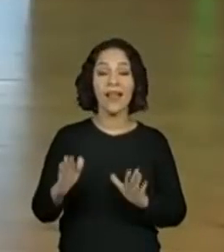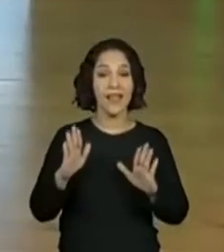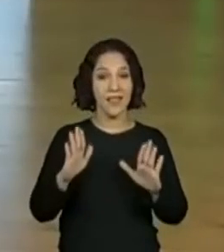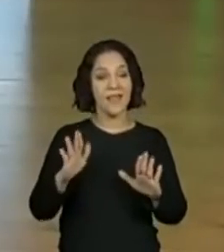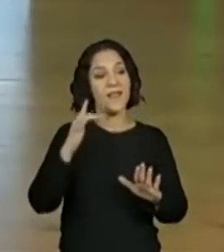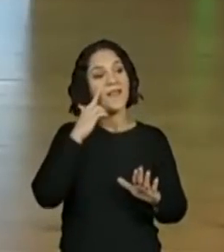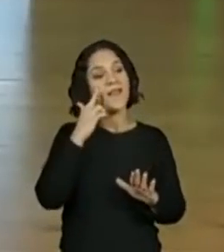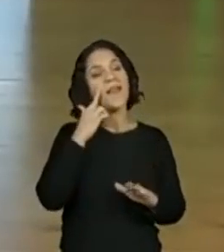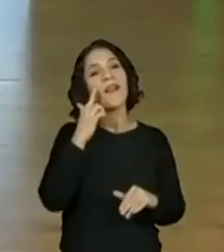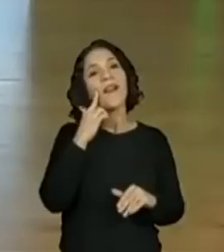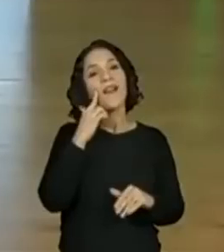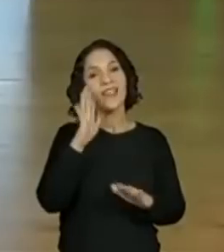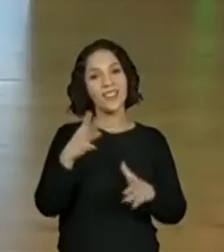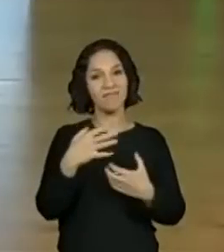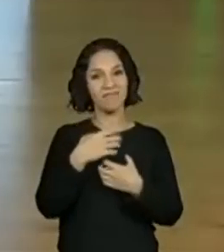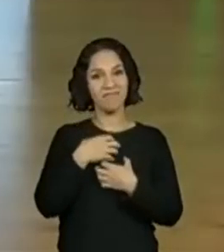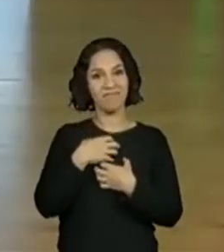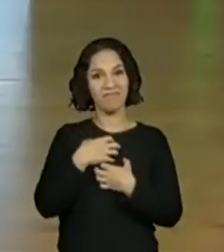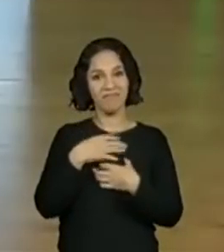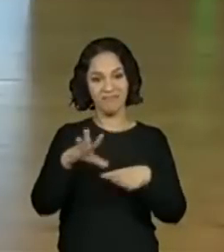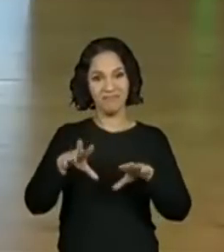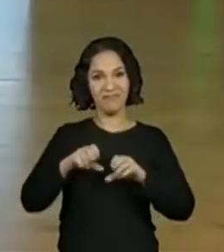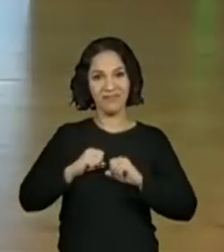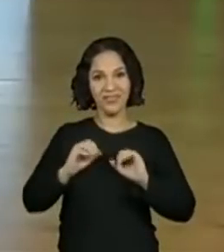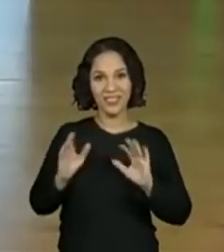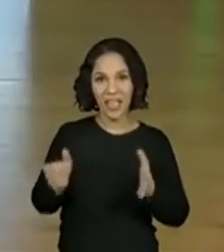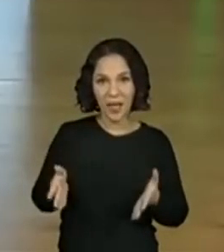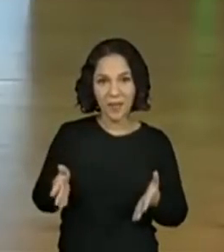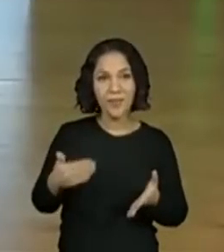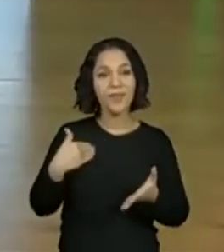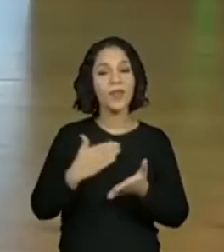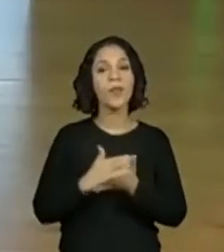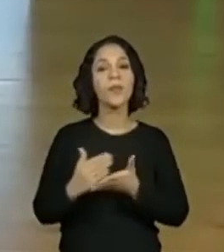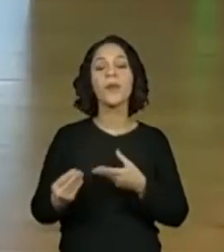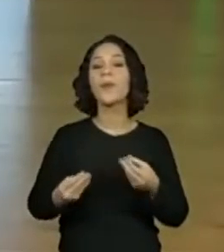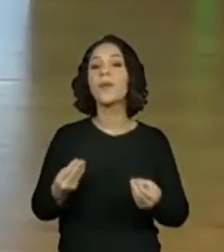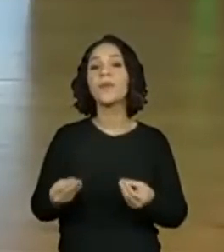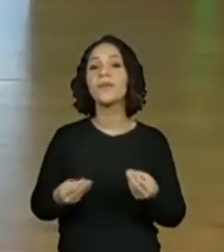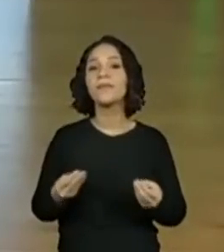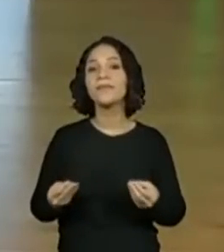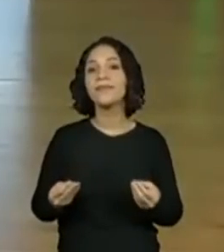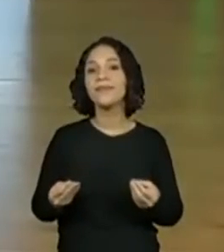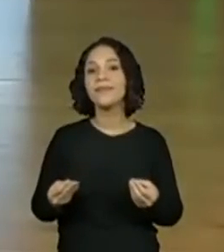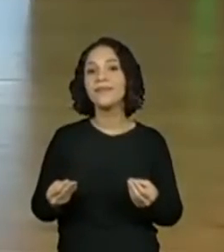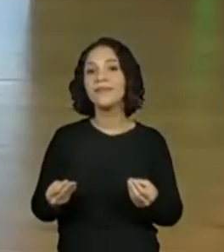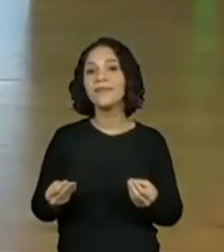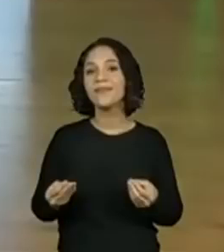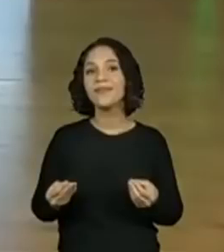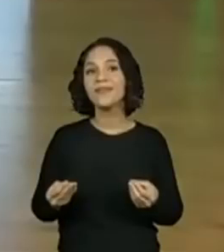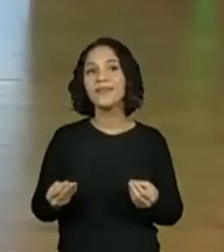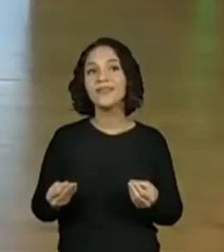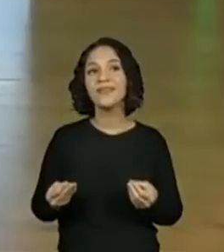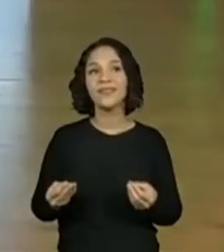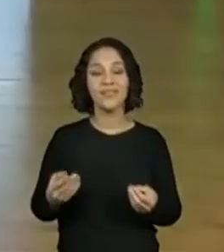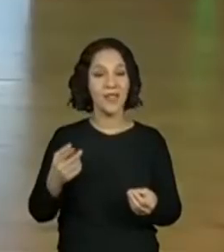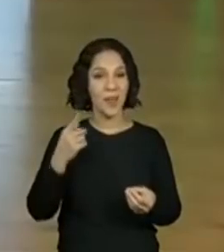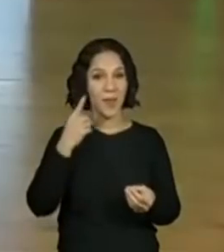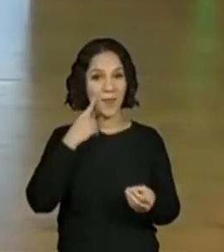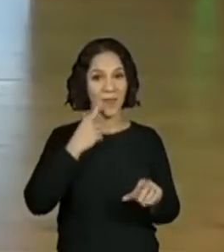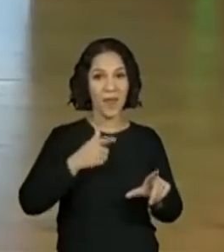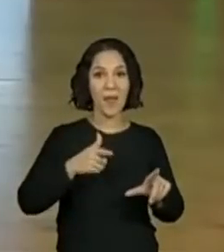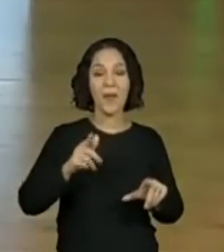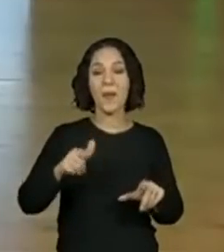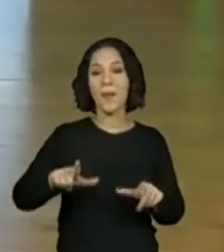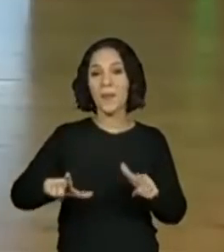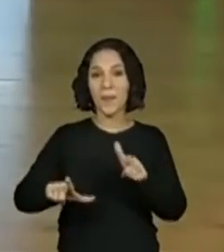eles já pegaram o jeito, não é? Por onde eu começo? Me ajudem, olha lá pé no tapete. Pé direito no círculo. Pé